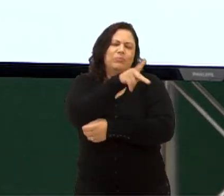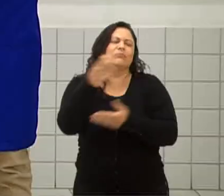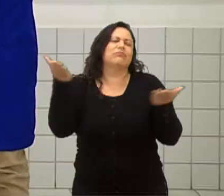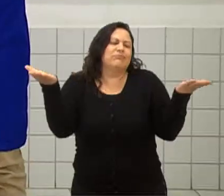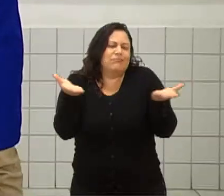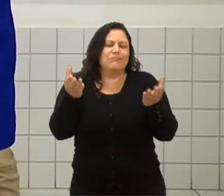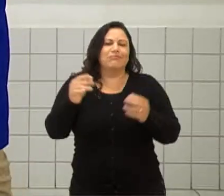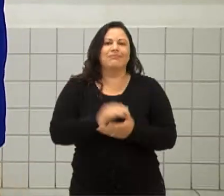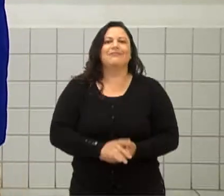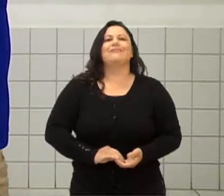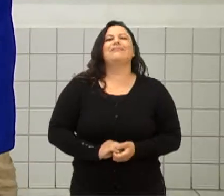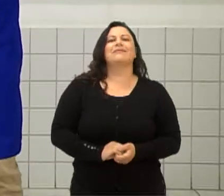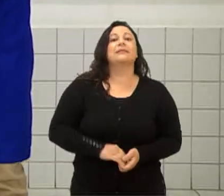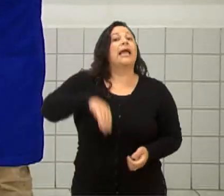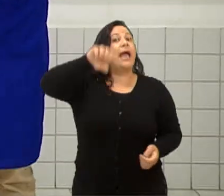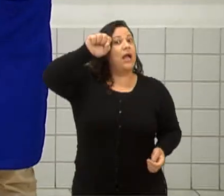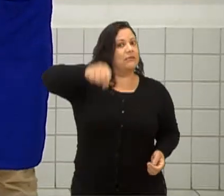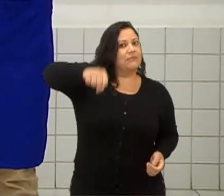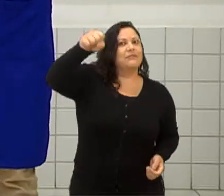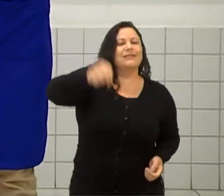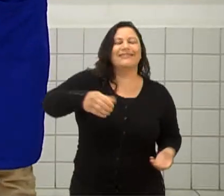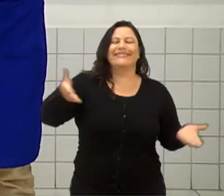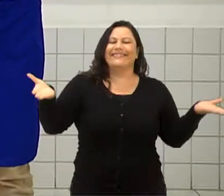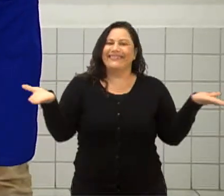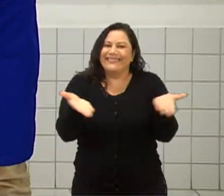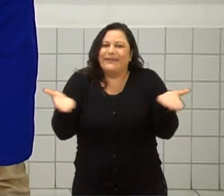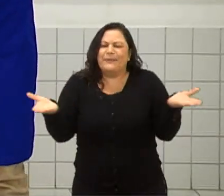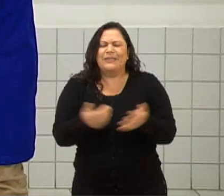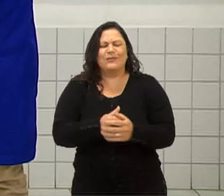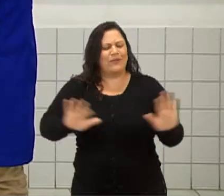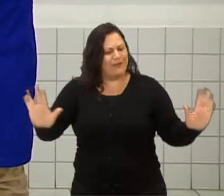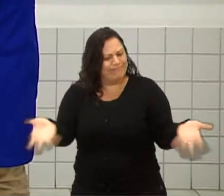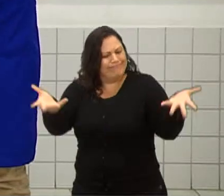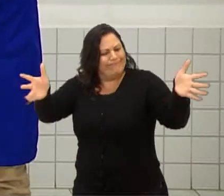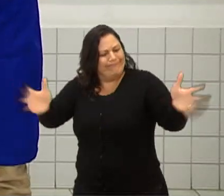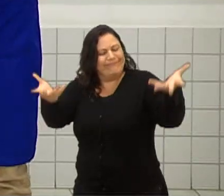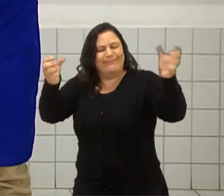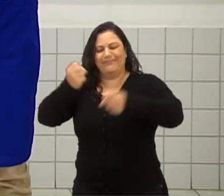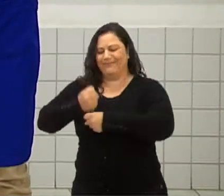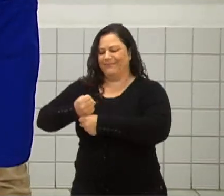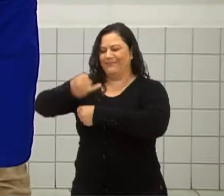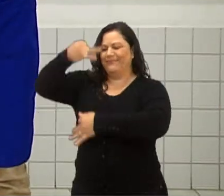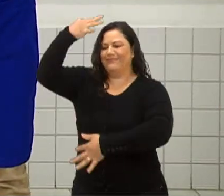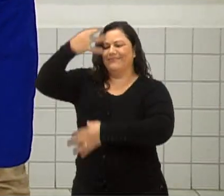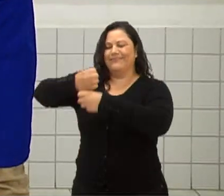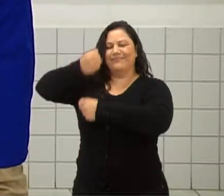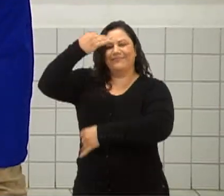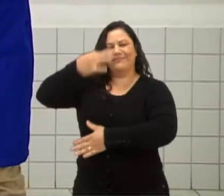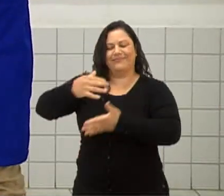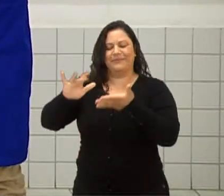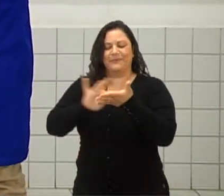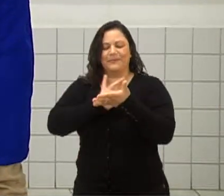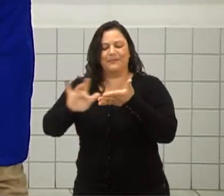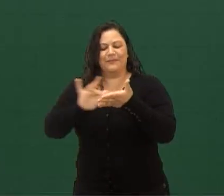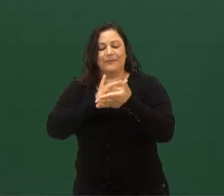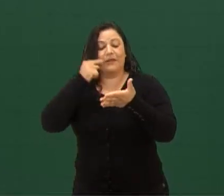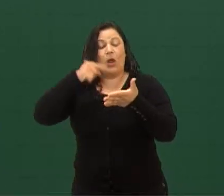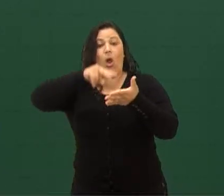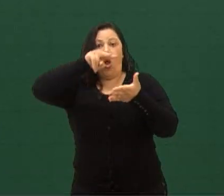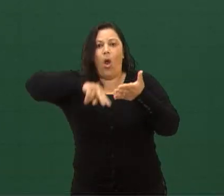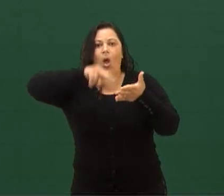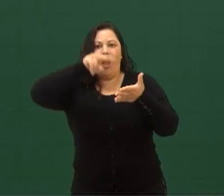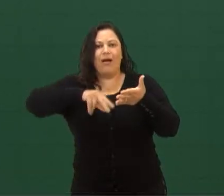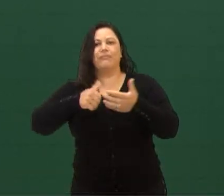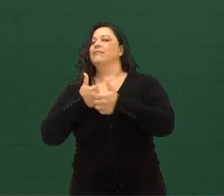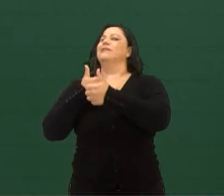caminhos. Tá? Isso mesmo. E o pessoal aqui, né, tá animado mesmo aqui. A Luciane aqui tá aqui acompanhando, o pessoal dizendo que gosta